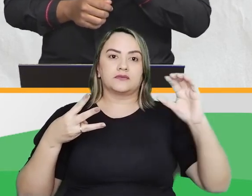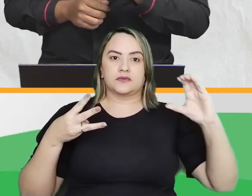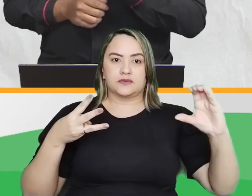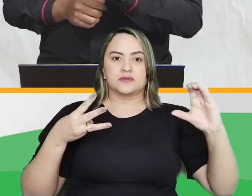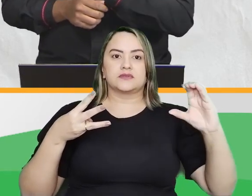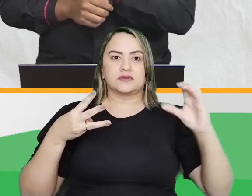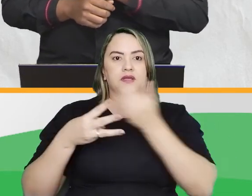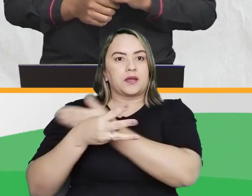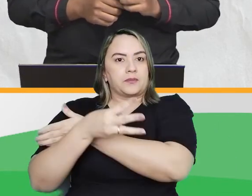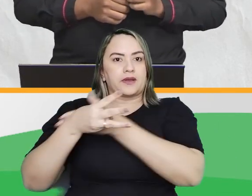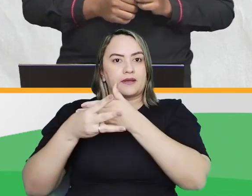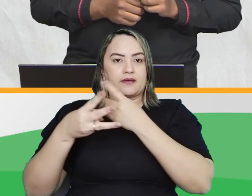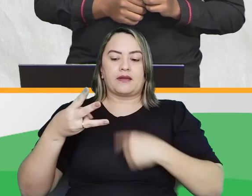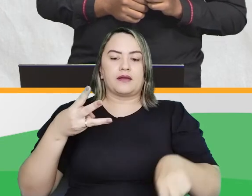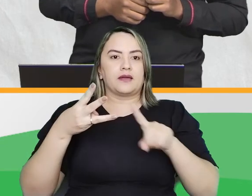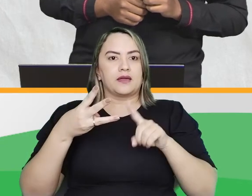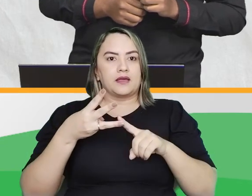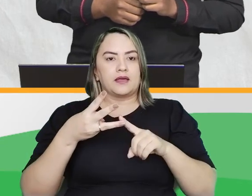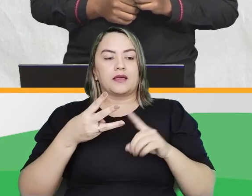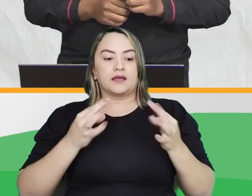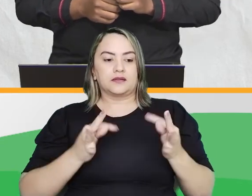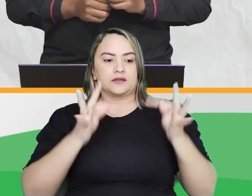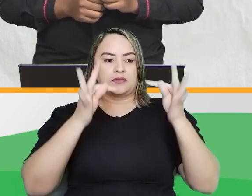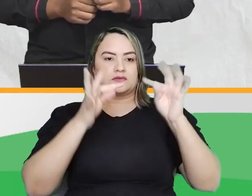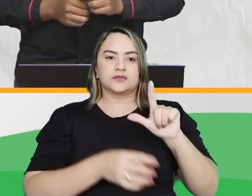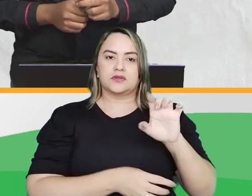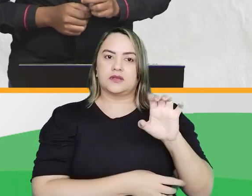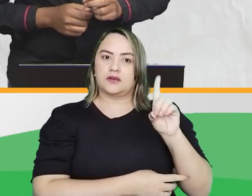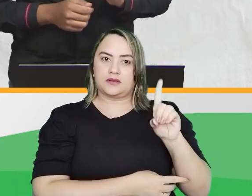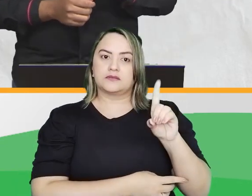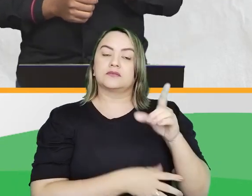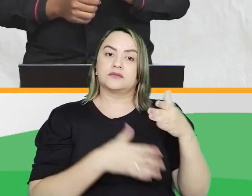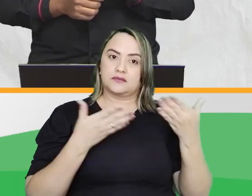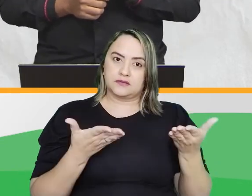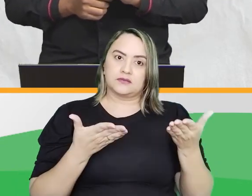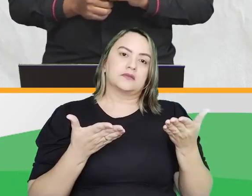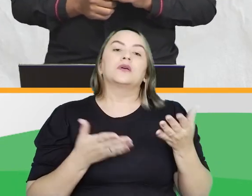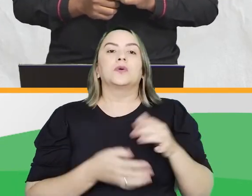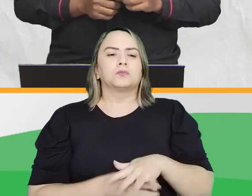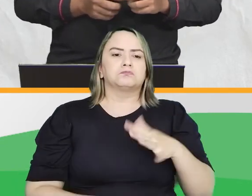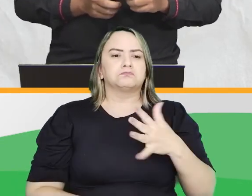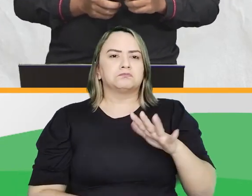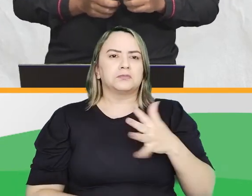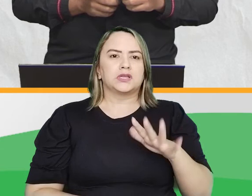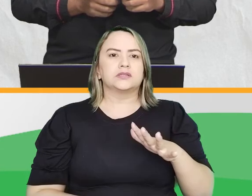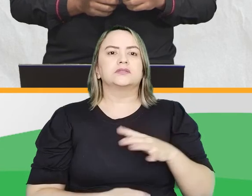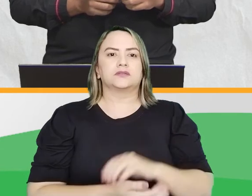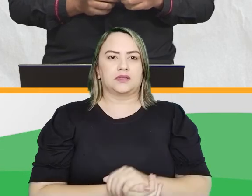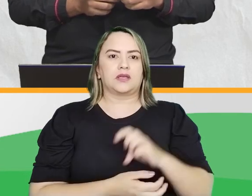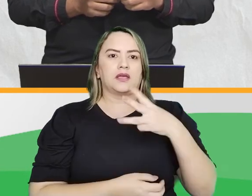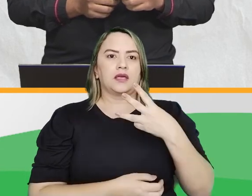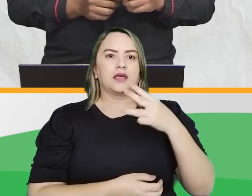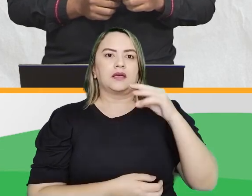lâmpada fluorescente compacta, e as com tecnologia LED. Em média, o mesmo fluxo luminoso obtido com